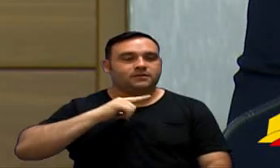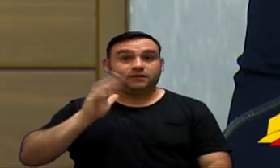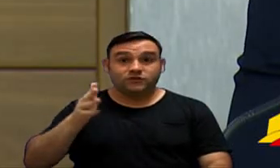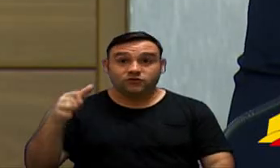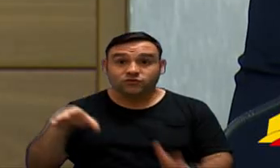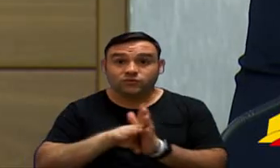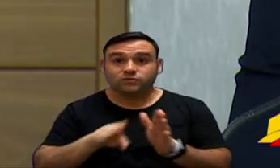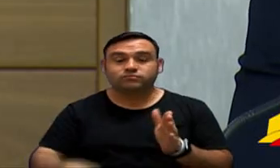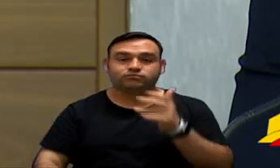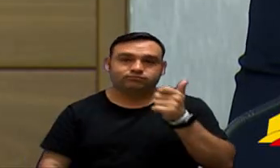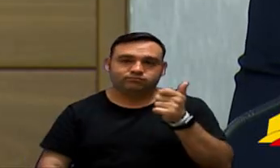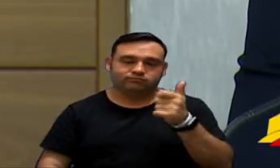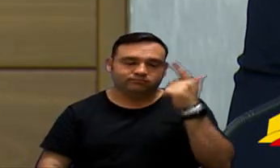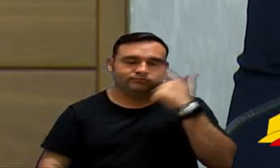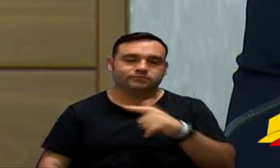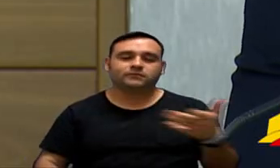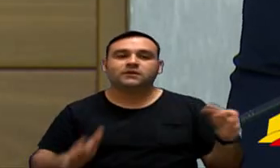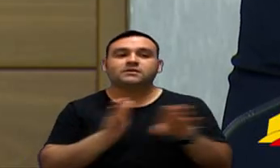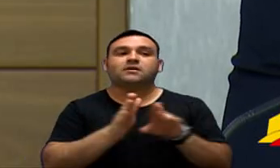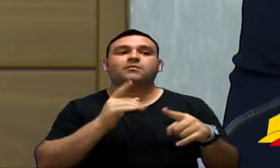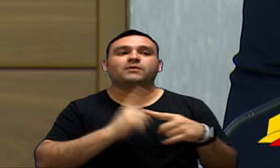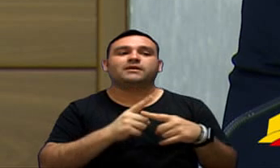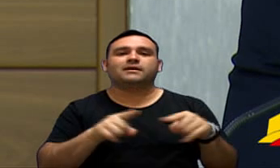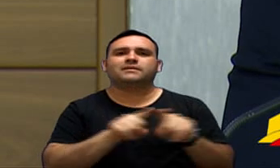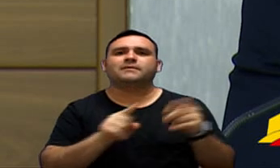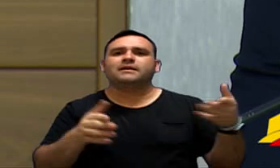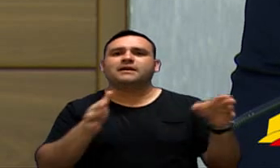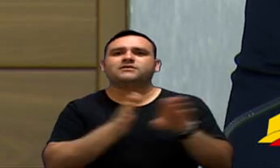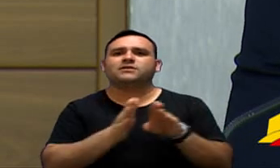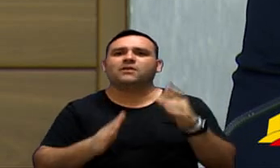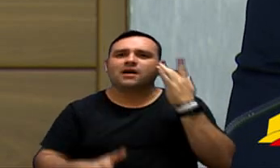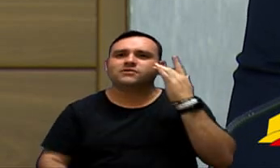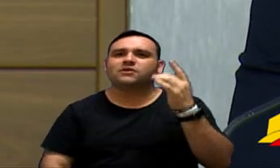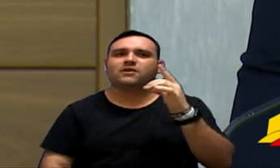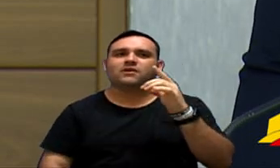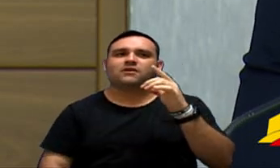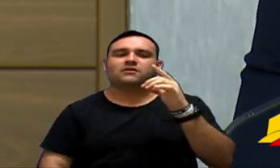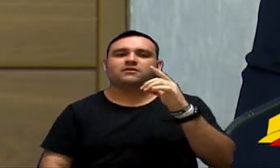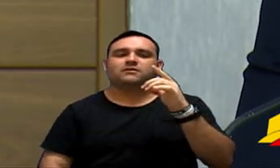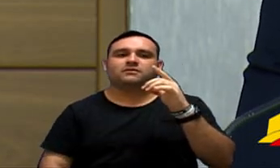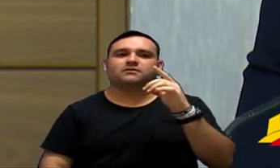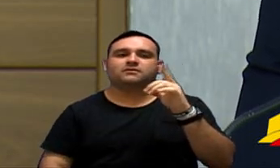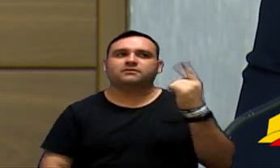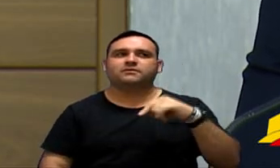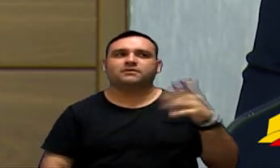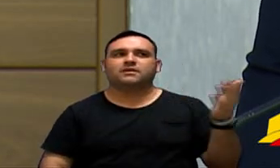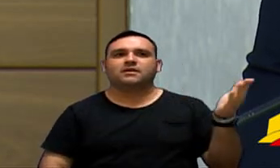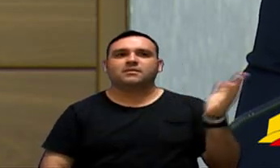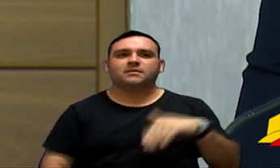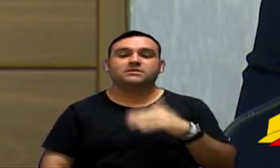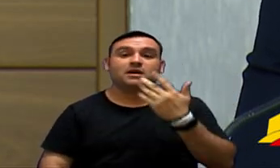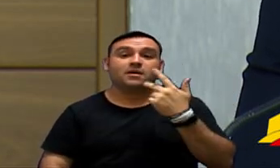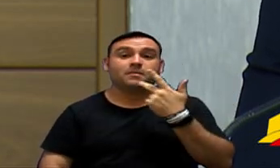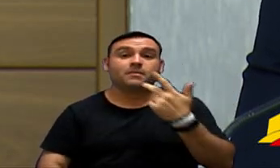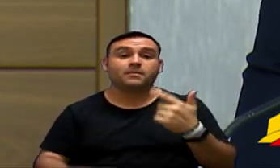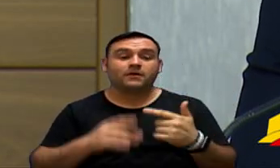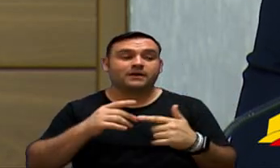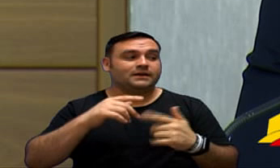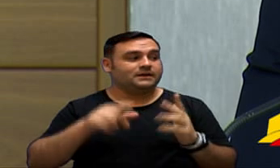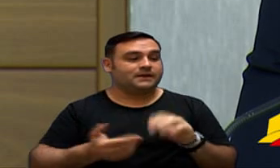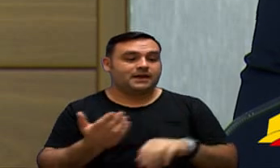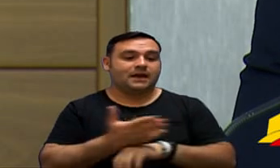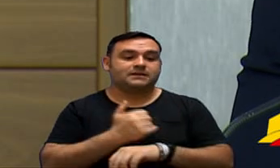está? Chegou? Já chegou. Então, maravilha. Tanto é que ela, ela chegou aqui, acho que 10 para as 3. Aí nós solicitamos, para adiantar, devido à